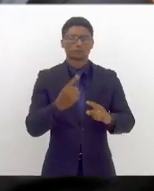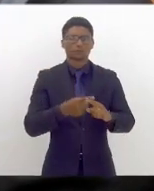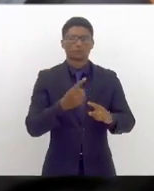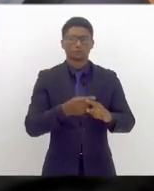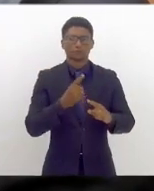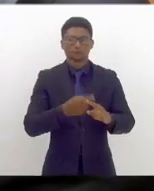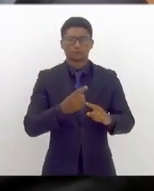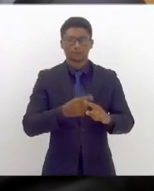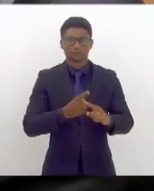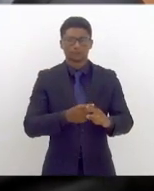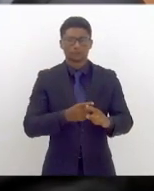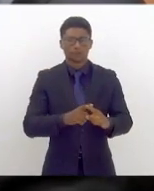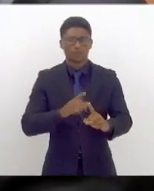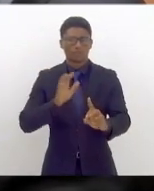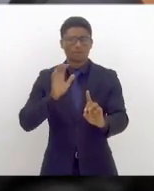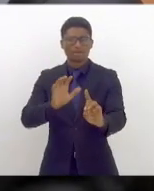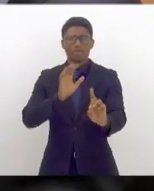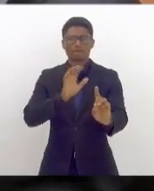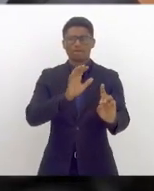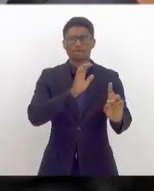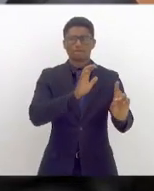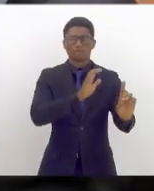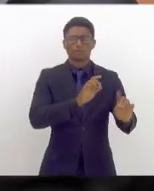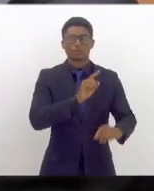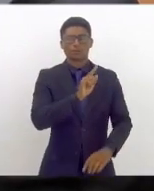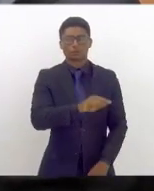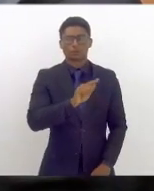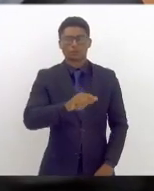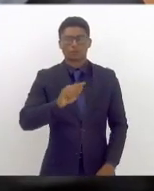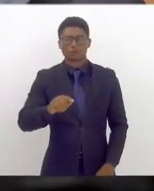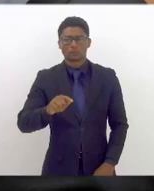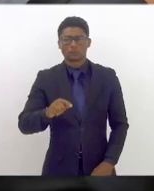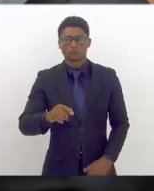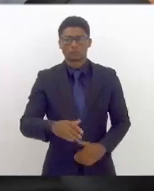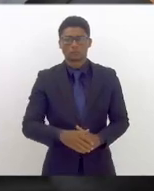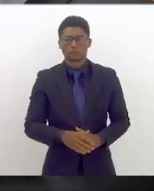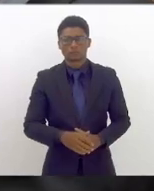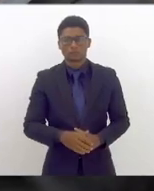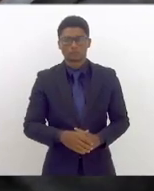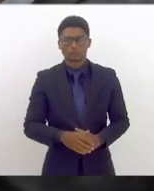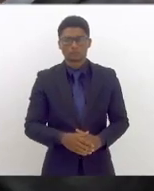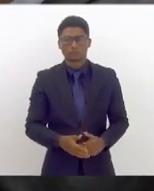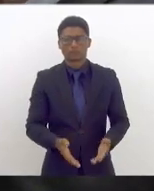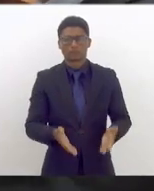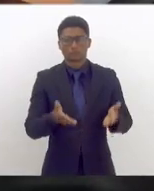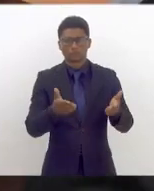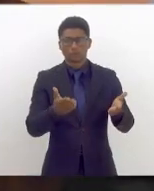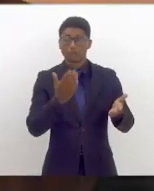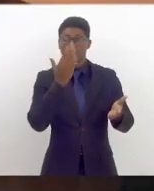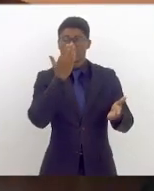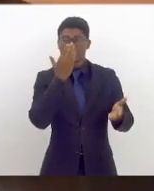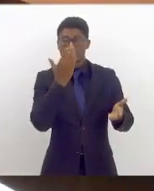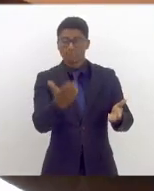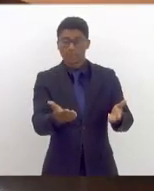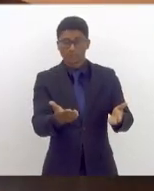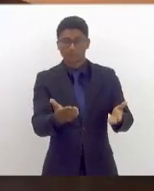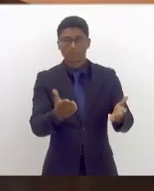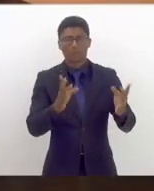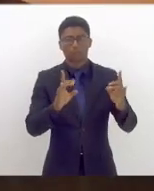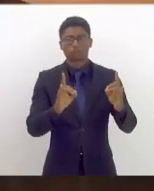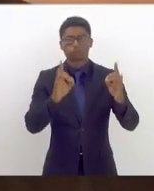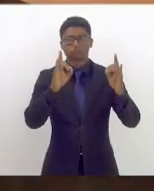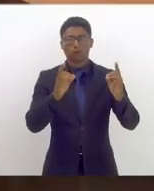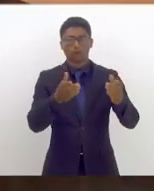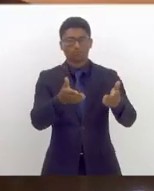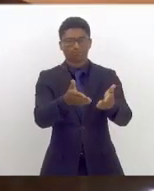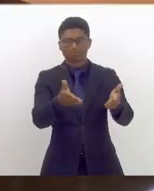Inclusive a vocação desse Grande Largo em frente do Parlamento Fluminense